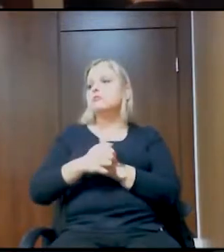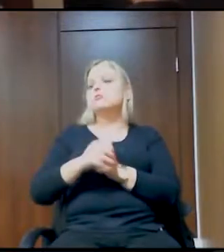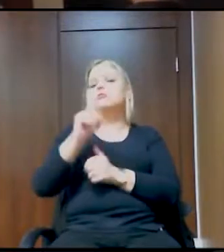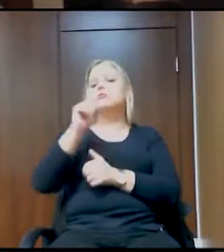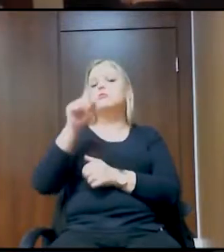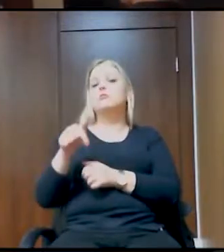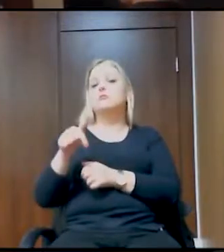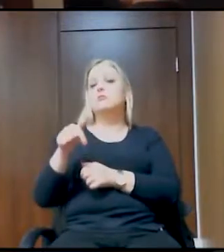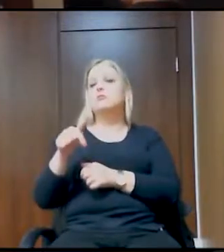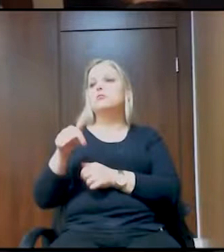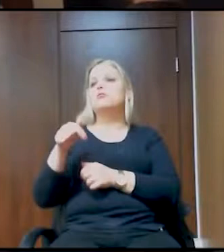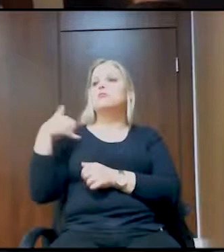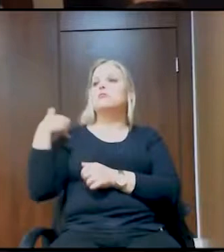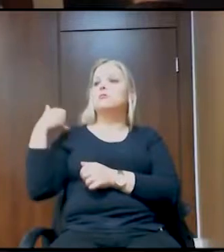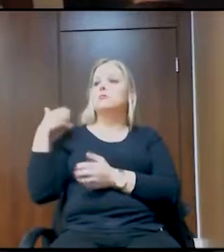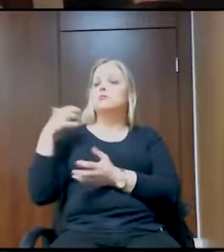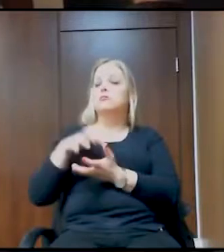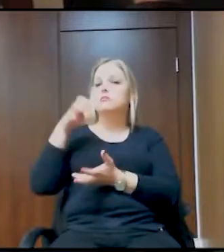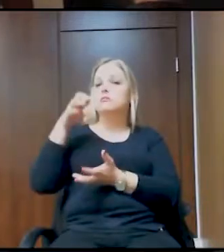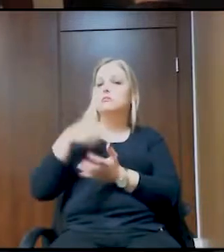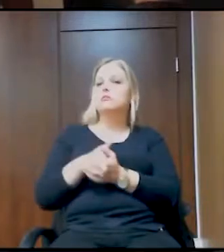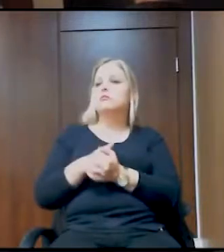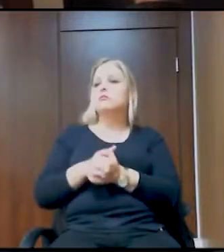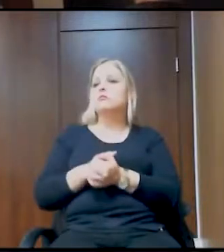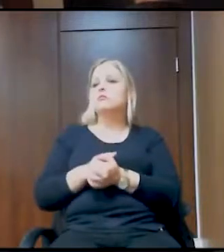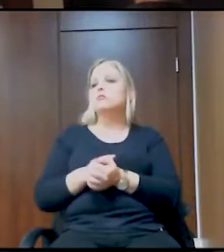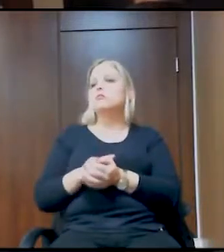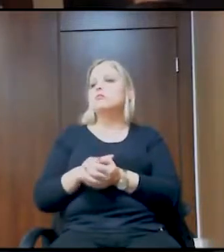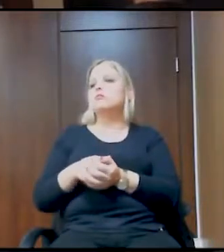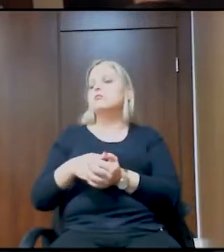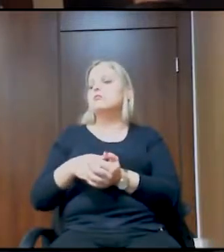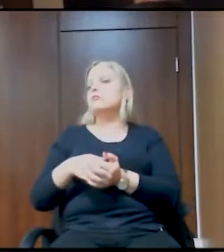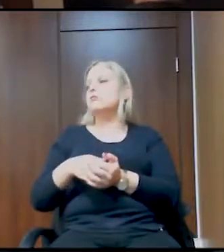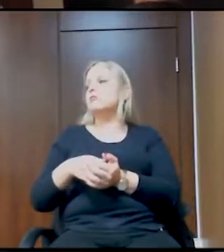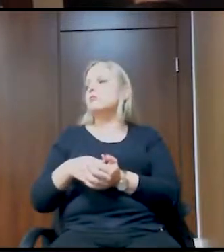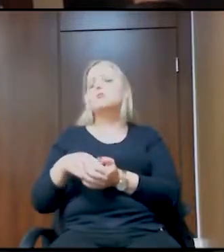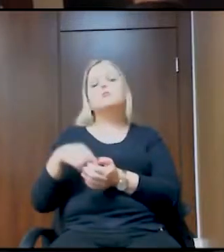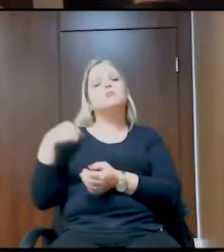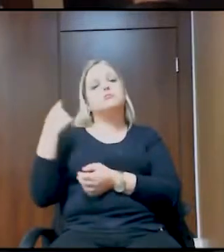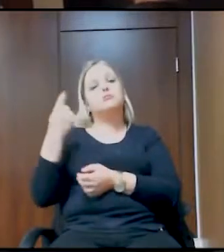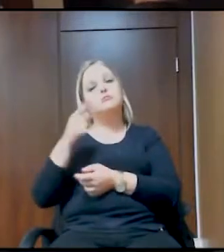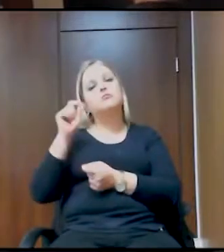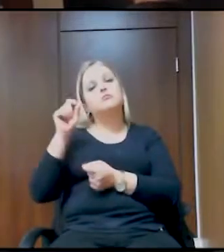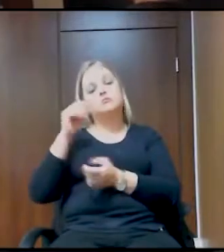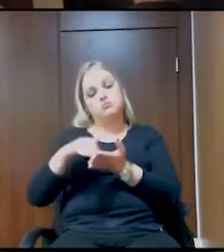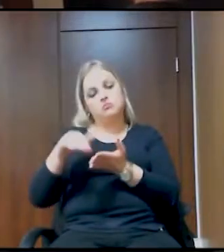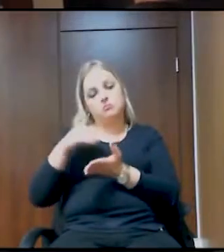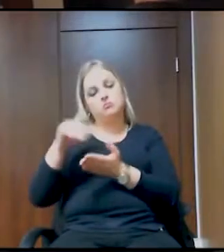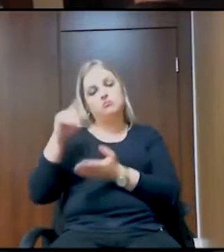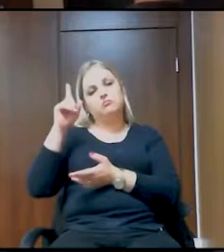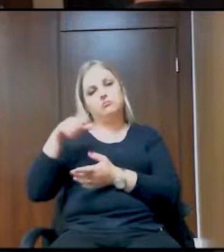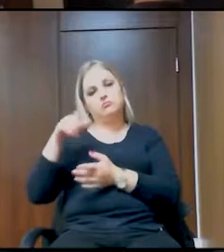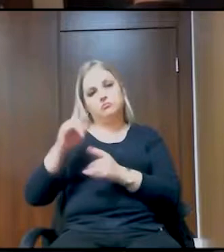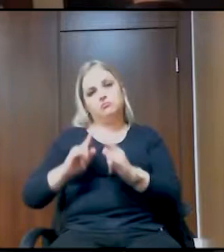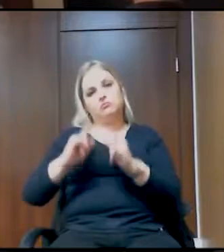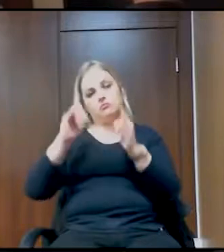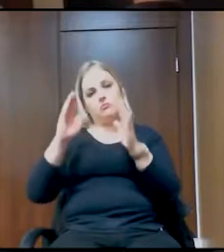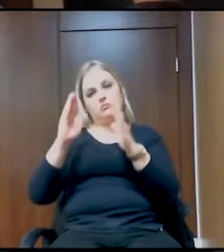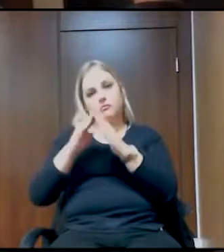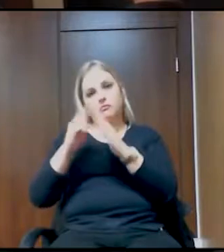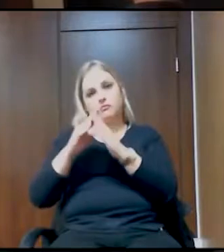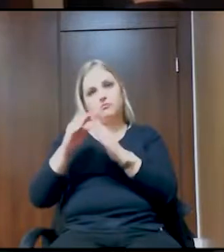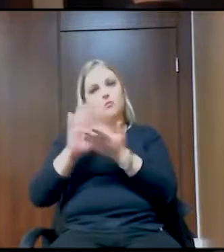componentes desse grupo, nos chama e diz assim: como a Secretaria de Habitação não tem nada